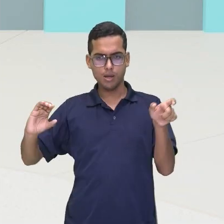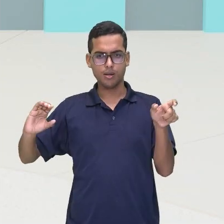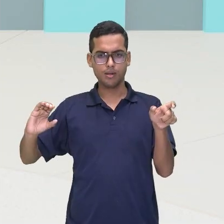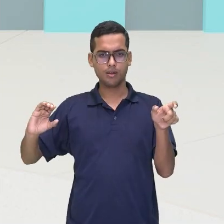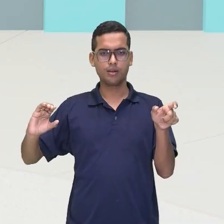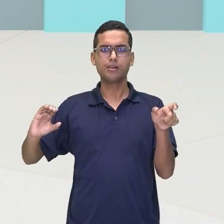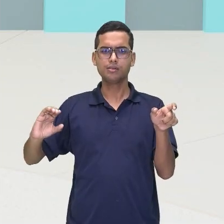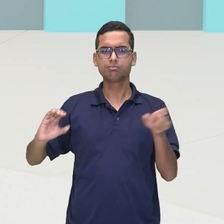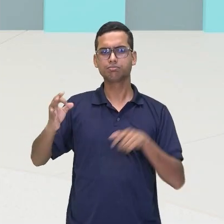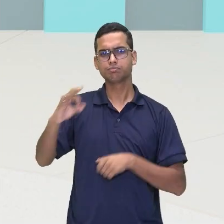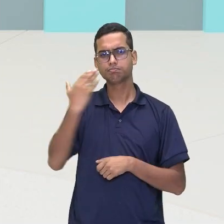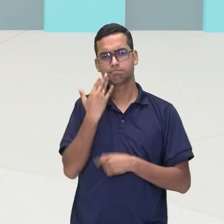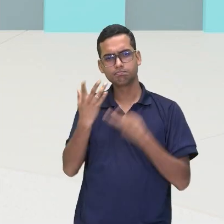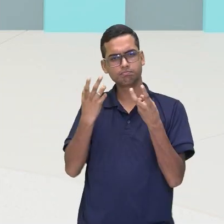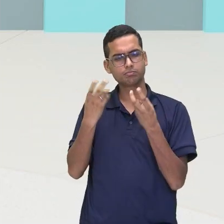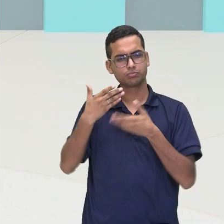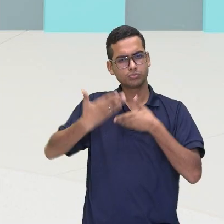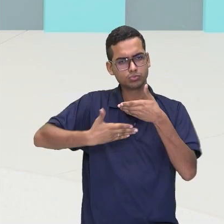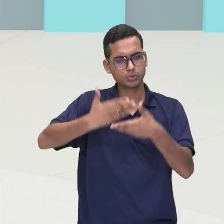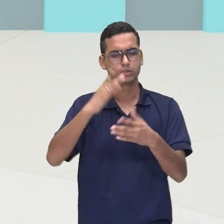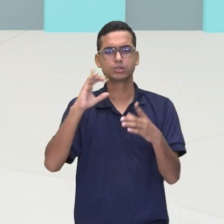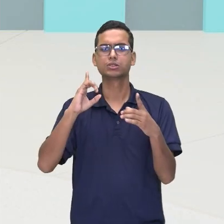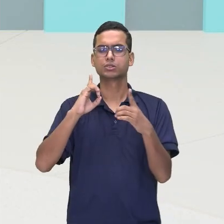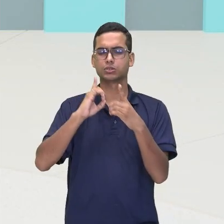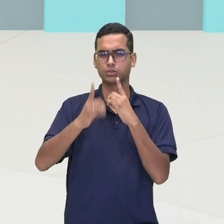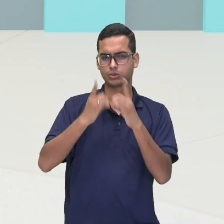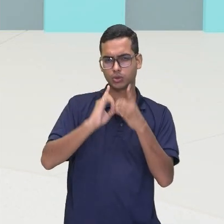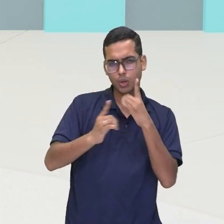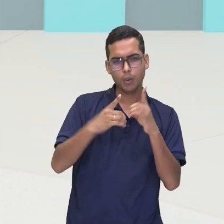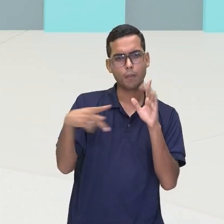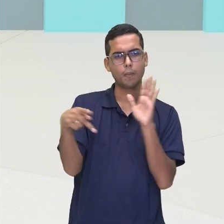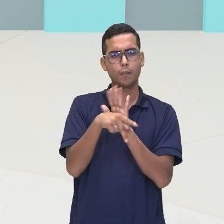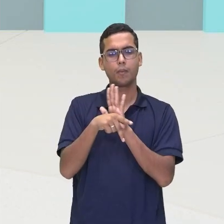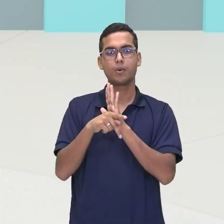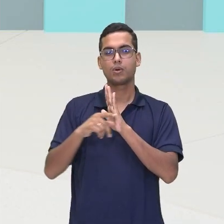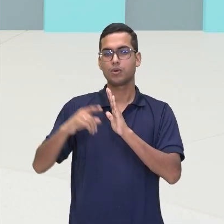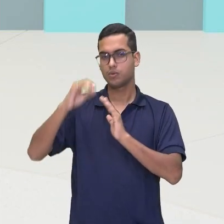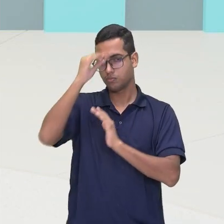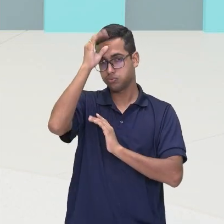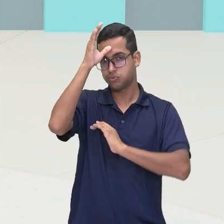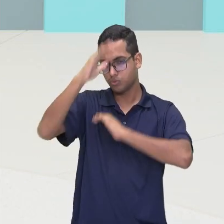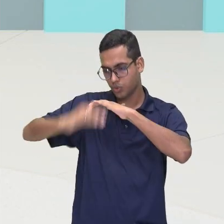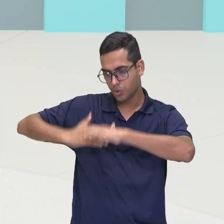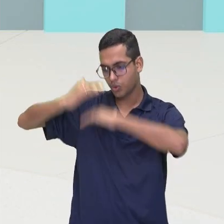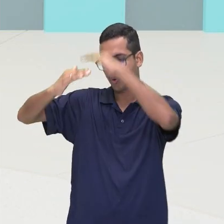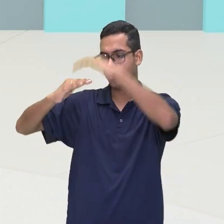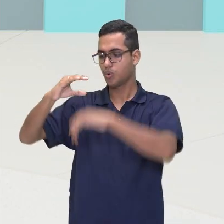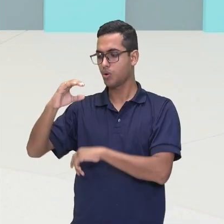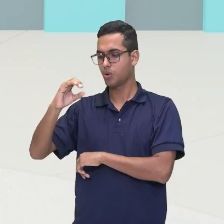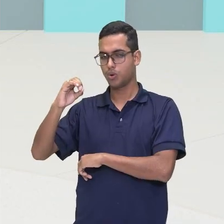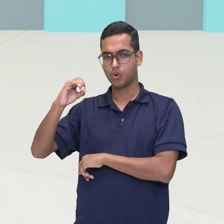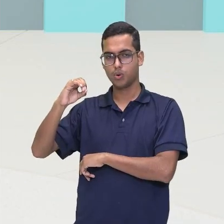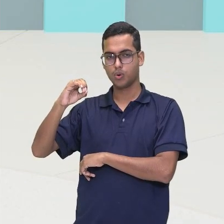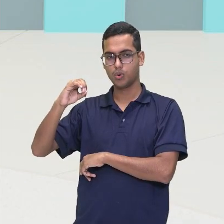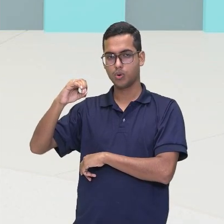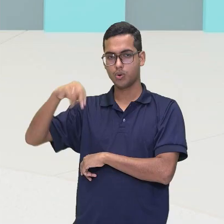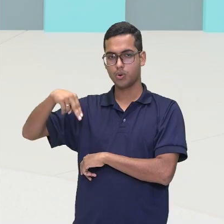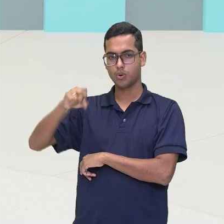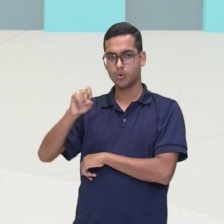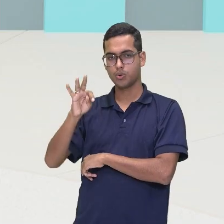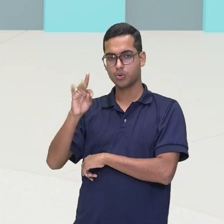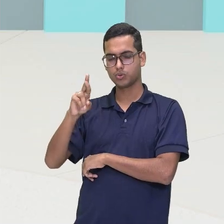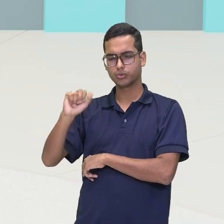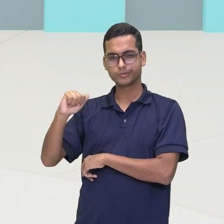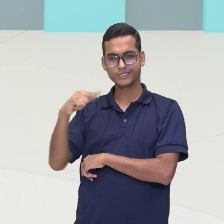é de construção e desconstrução. Como se cada pedacinho seu fosse um